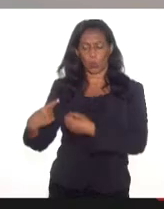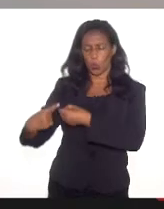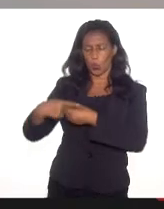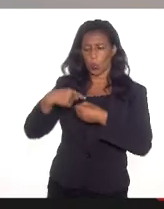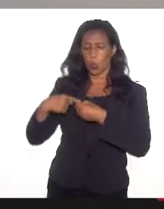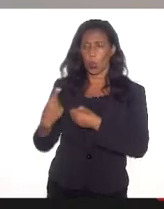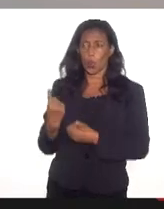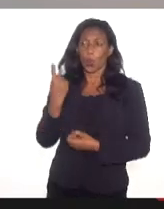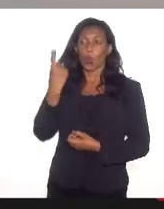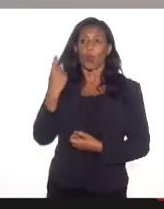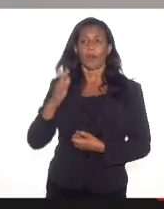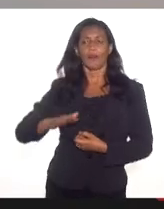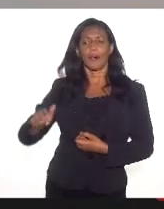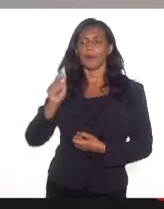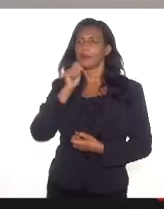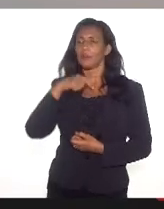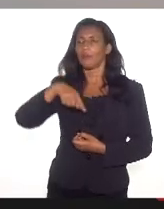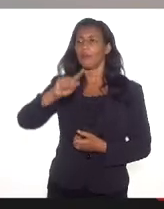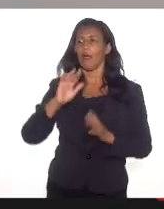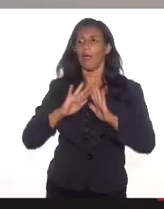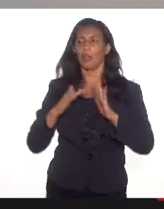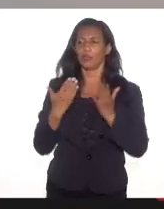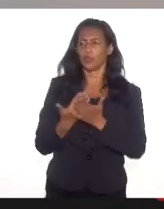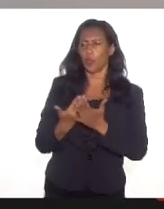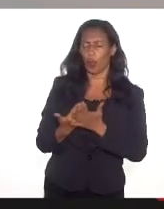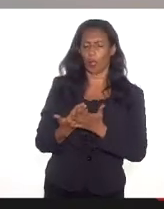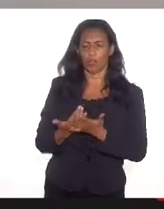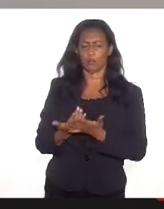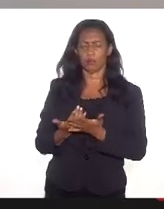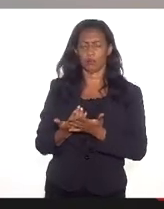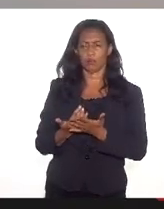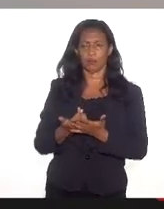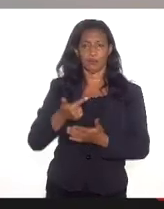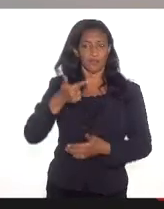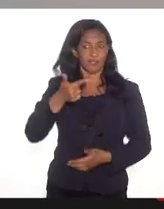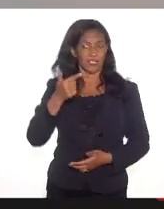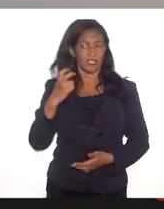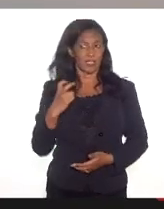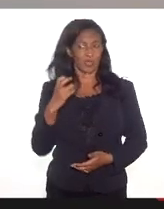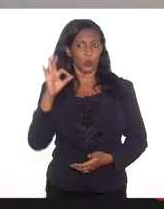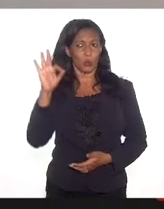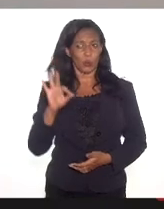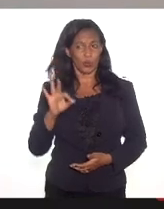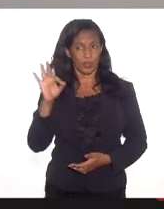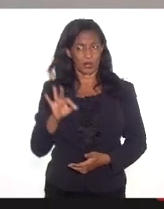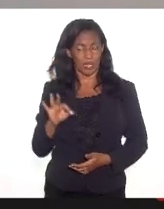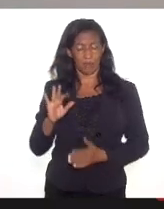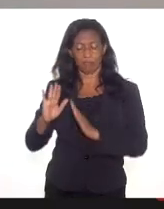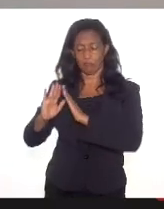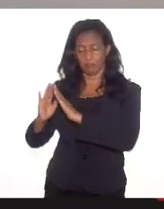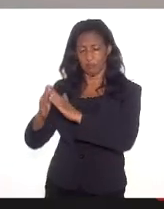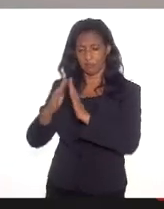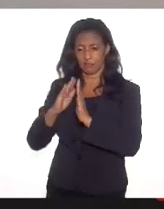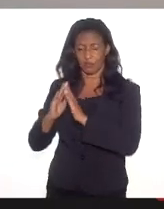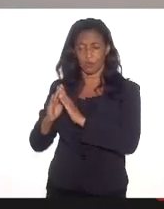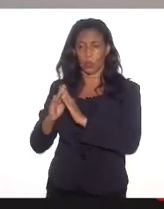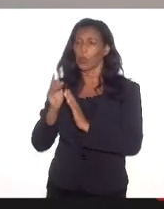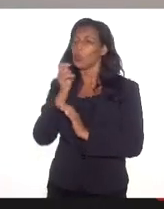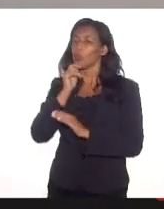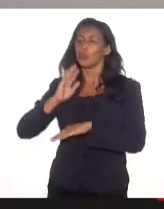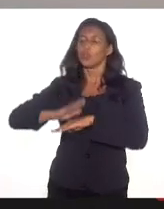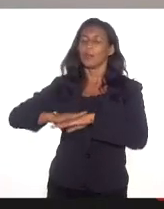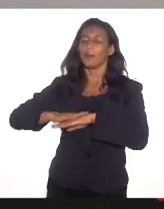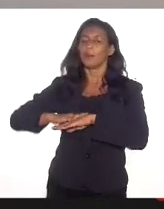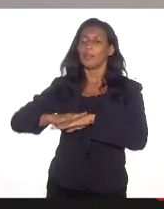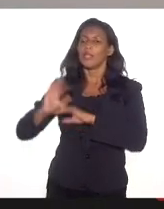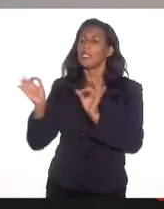criança fora da escola na verdade 25% dos domicílios também não tinha ninguém com mais de